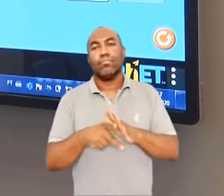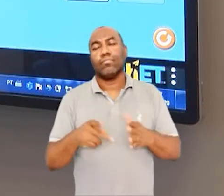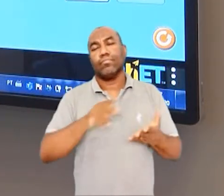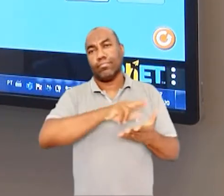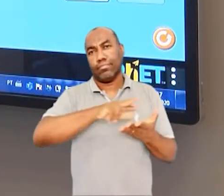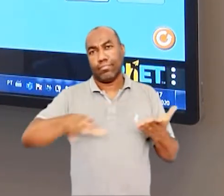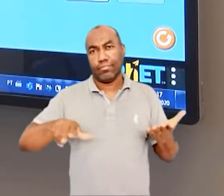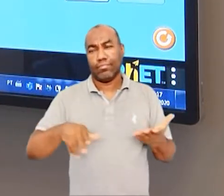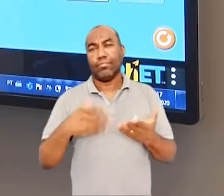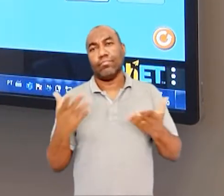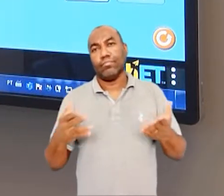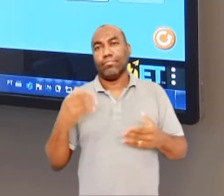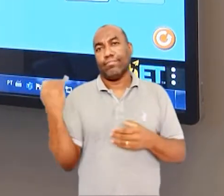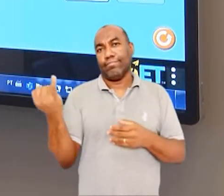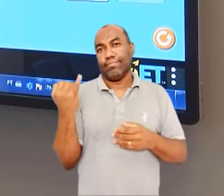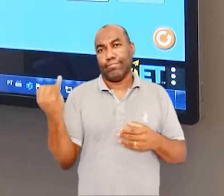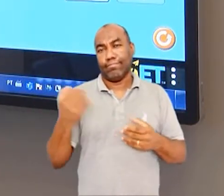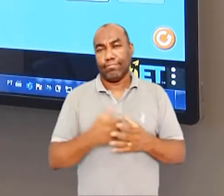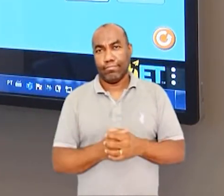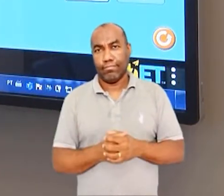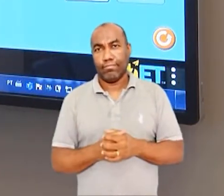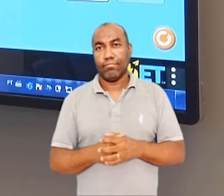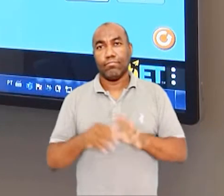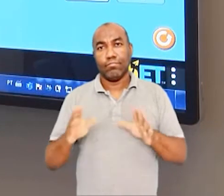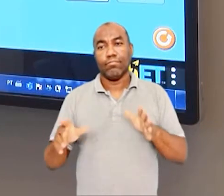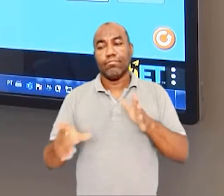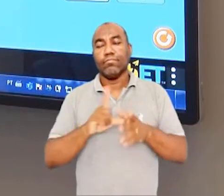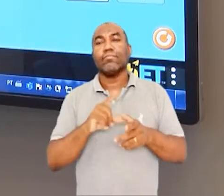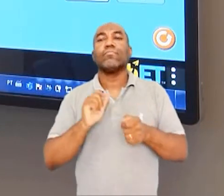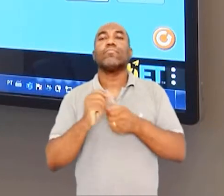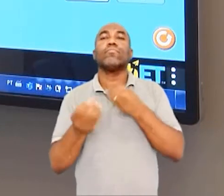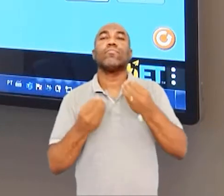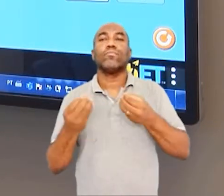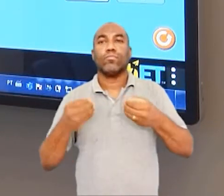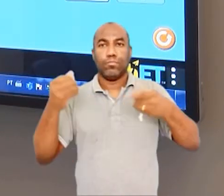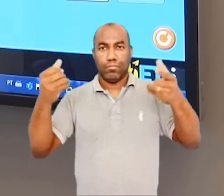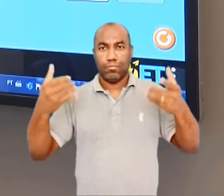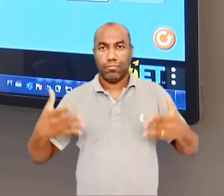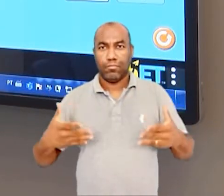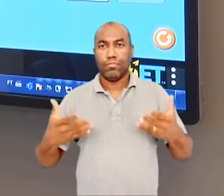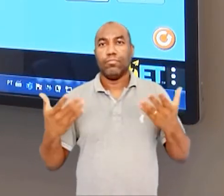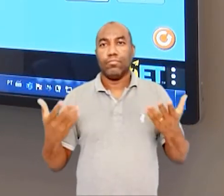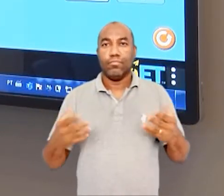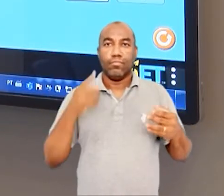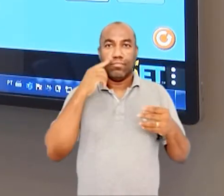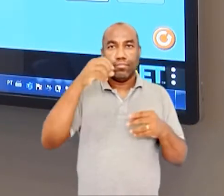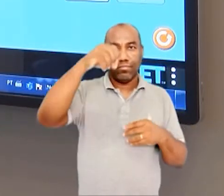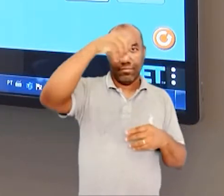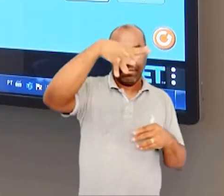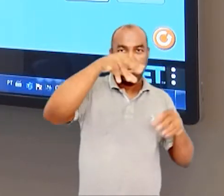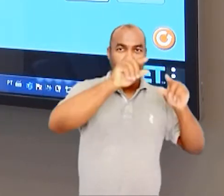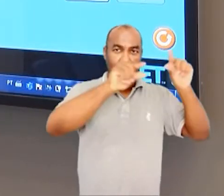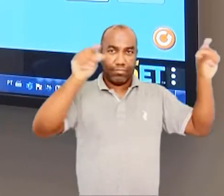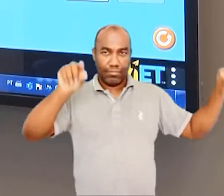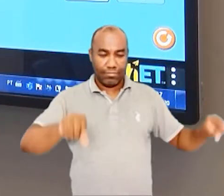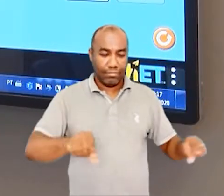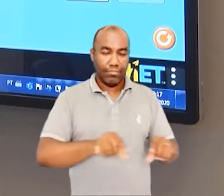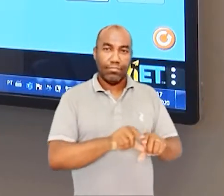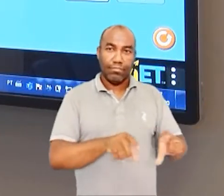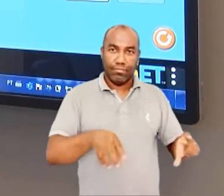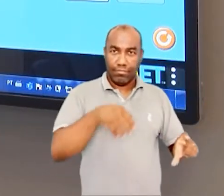resistor? É simples. Vamos colocar uma pilha aqui. Então, vamos abrir o